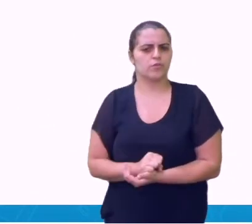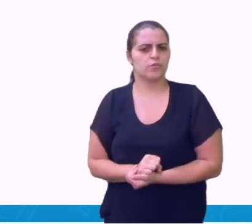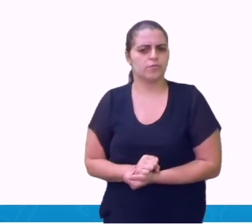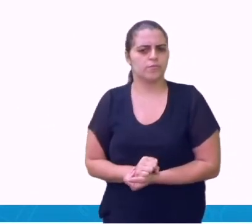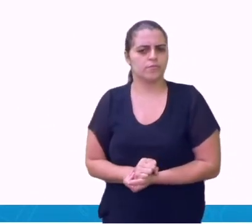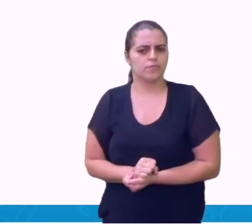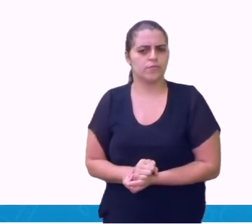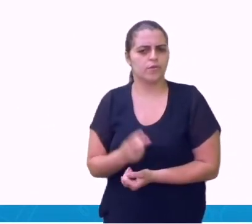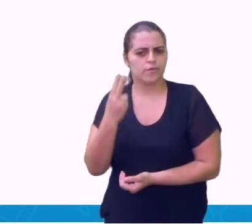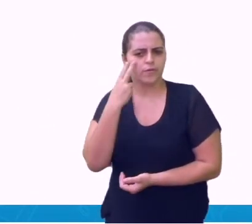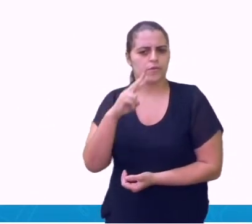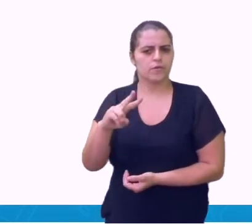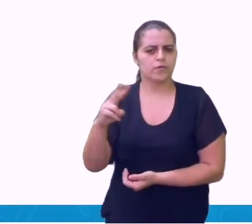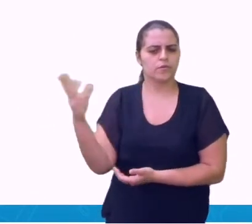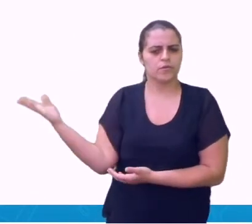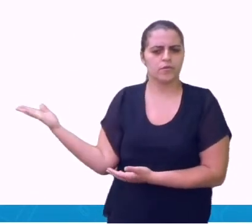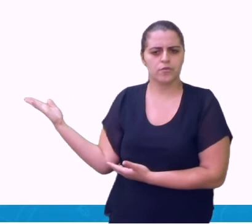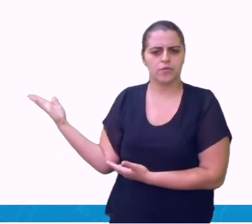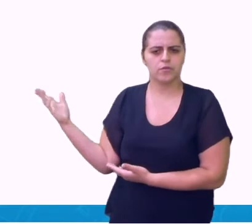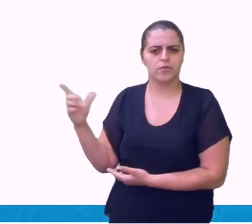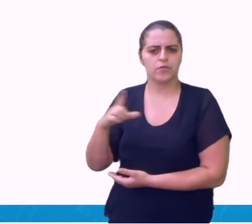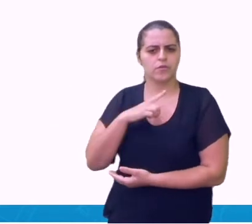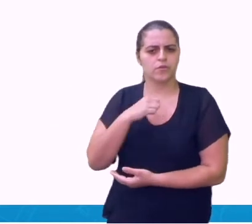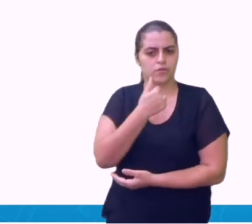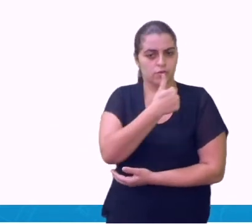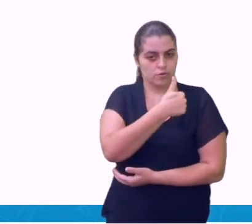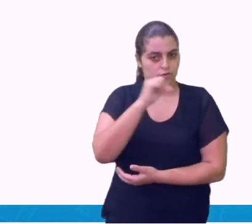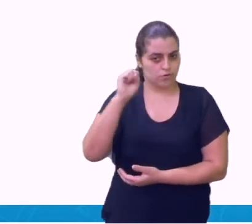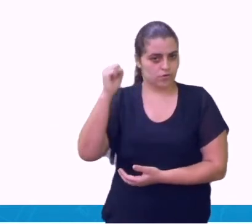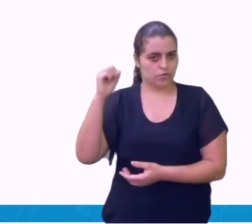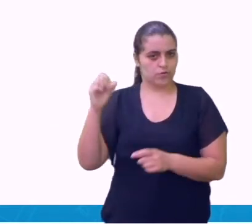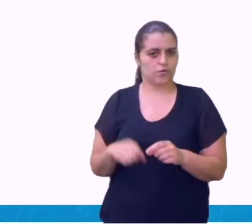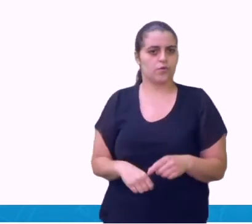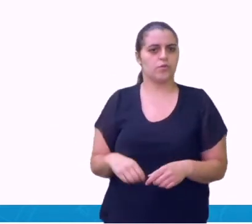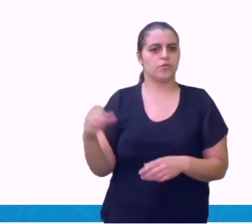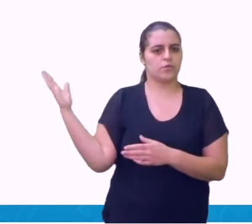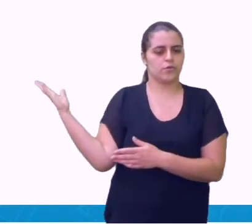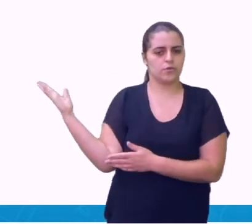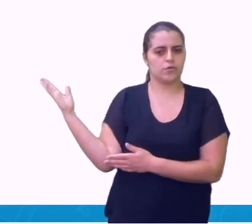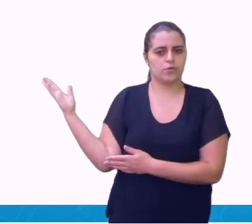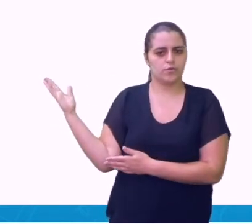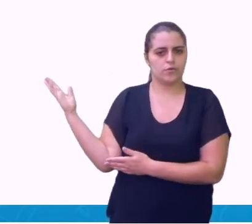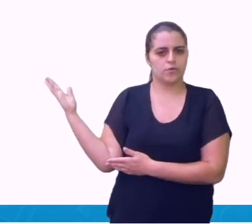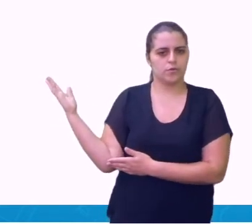18. Olha, montando no nosso quadro valor de lugar. 18.